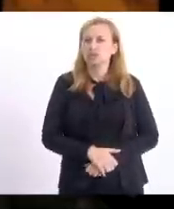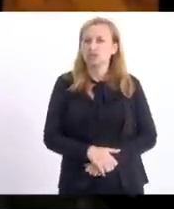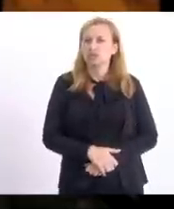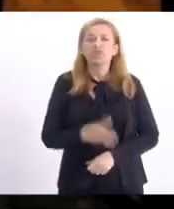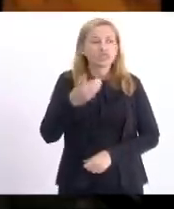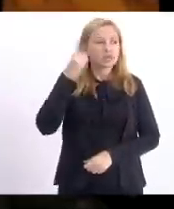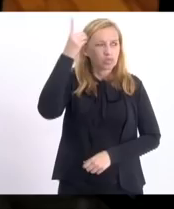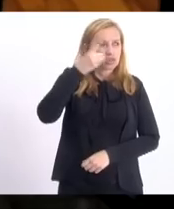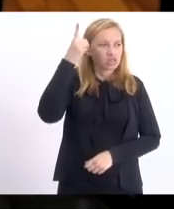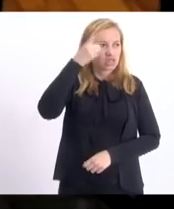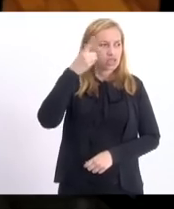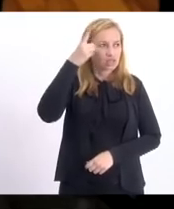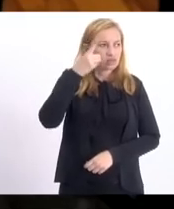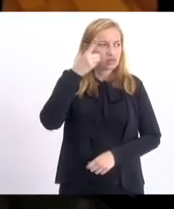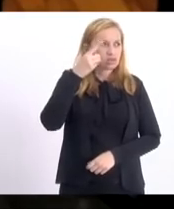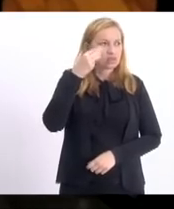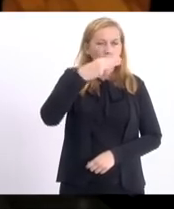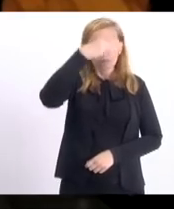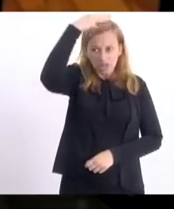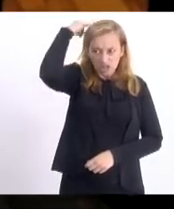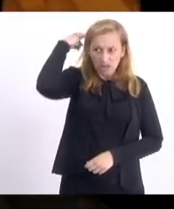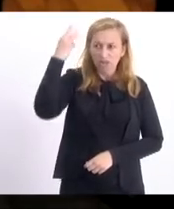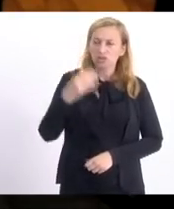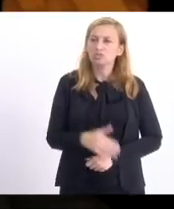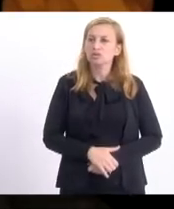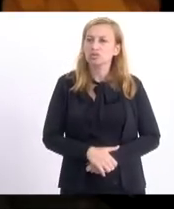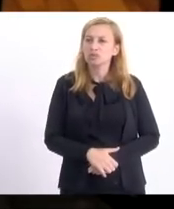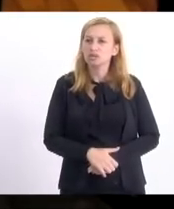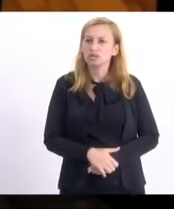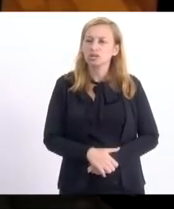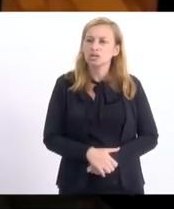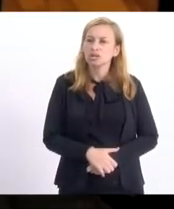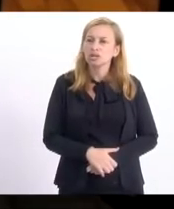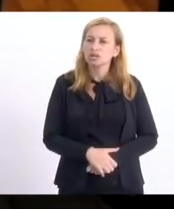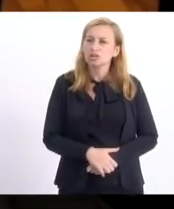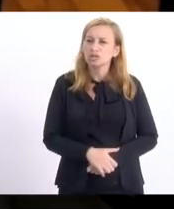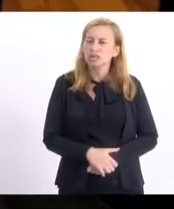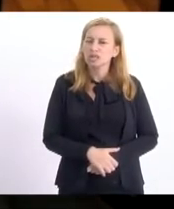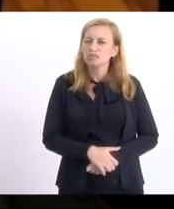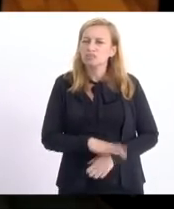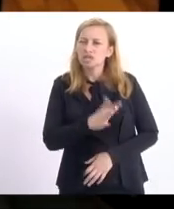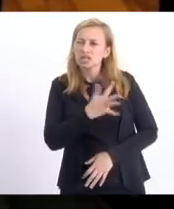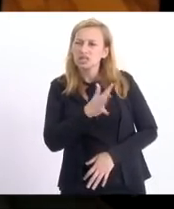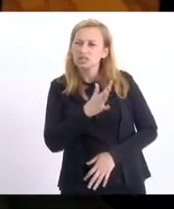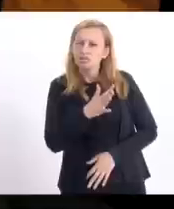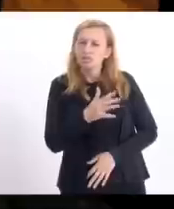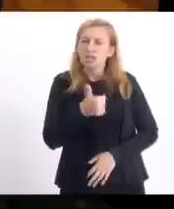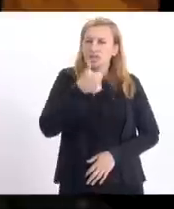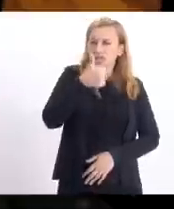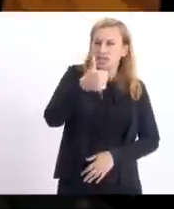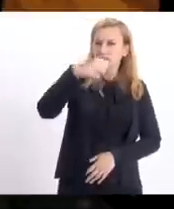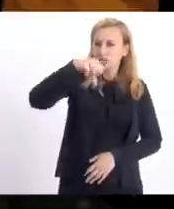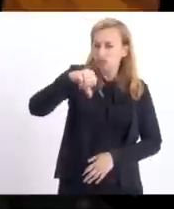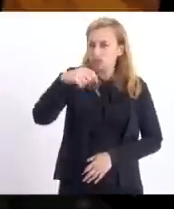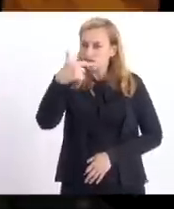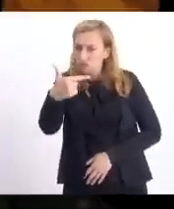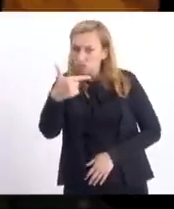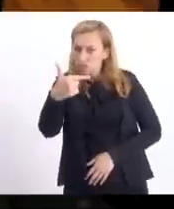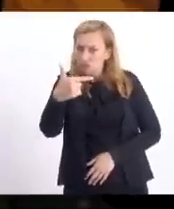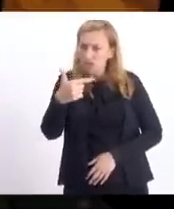Obrigado. Deputado Márcio Pacheco, sob o ponto de vista matemático, a média entre 192